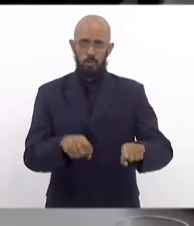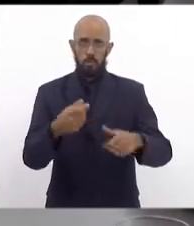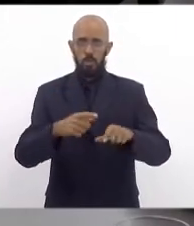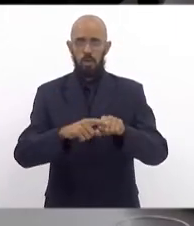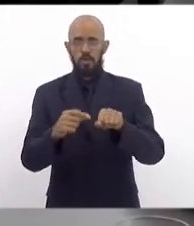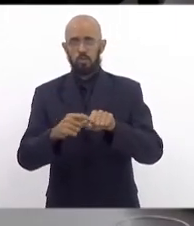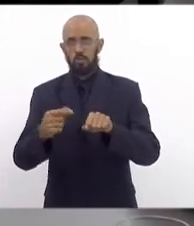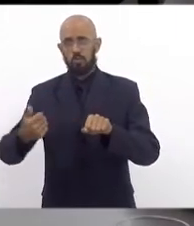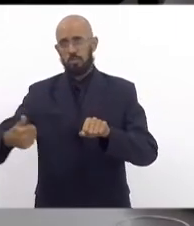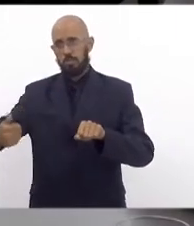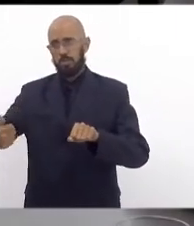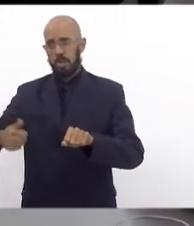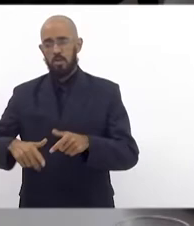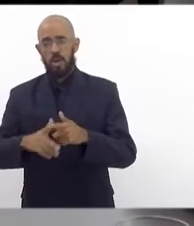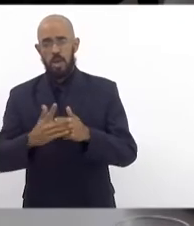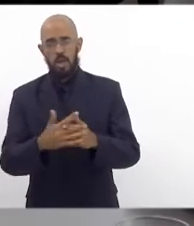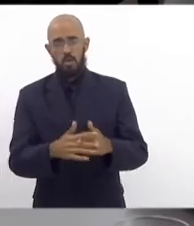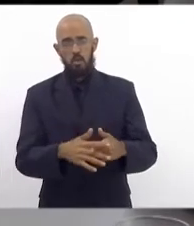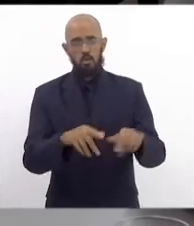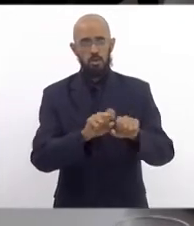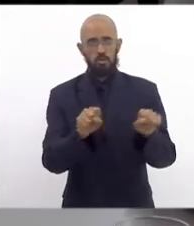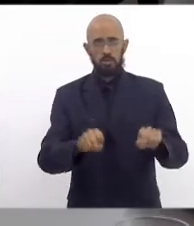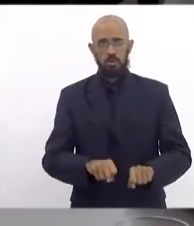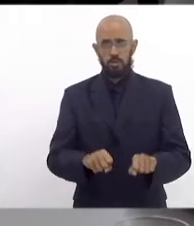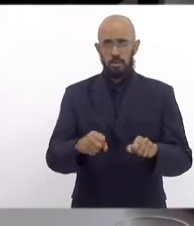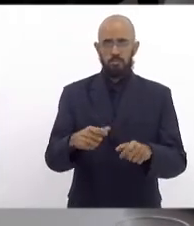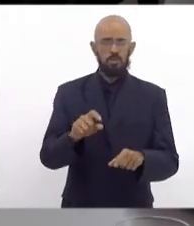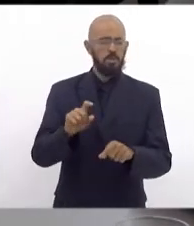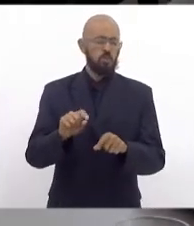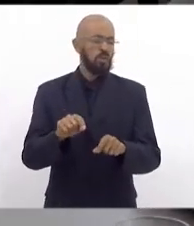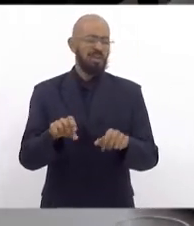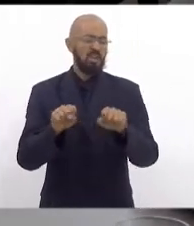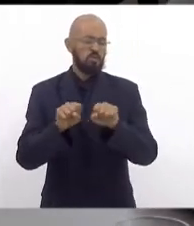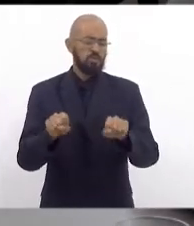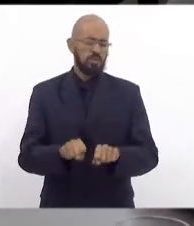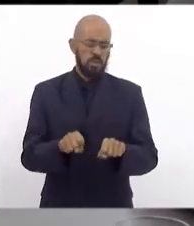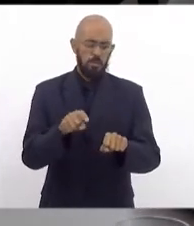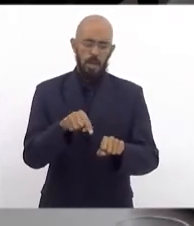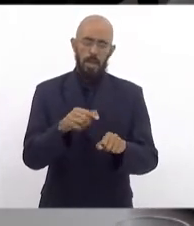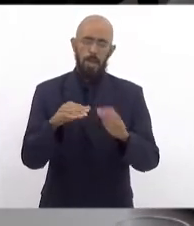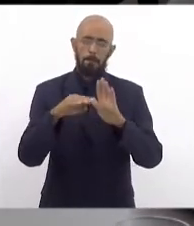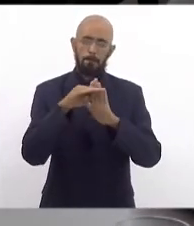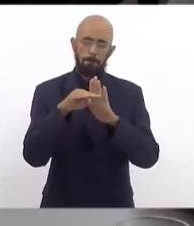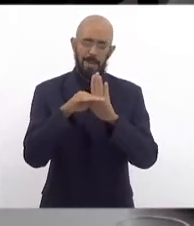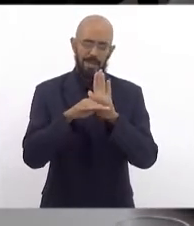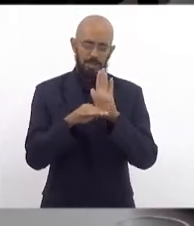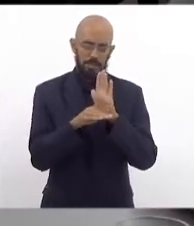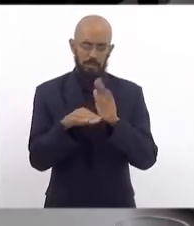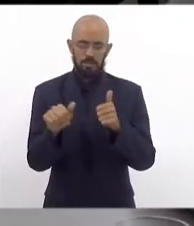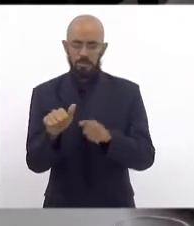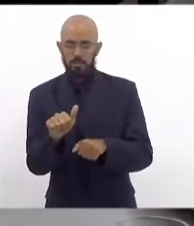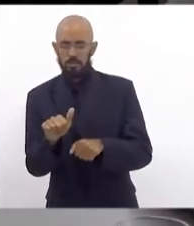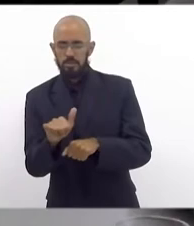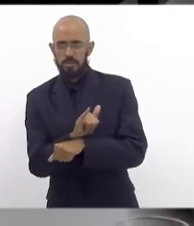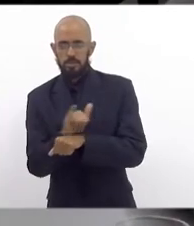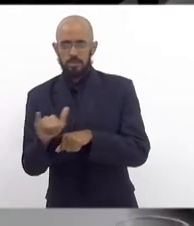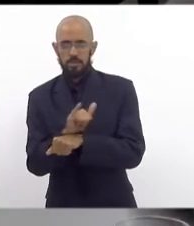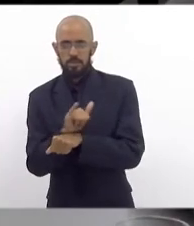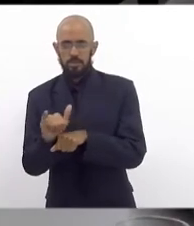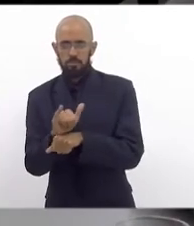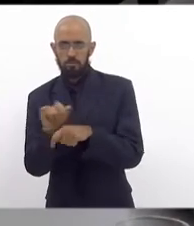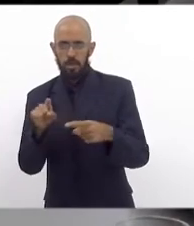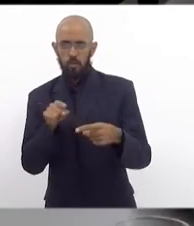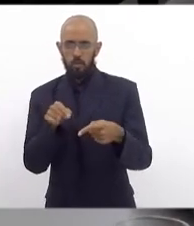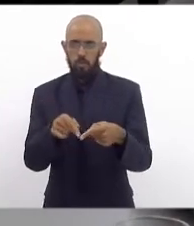primeiro regula o sistema e o que é o sistema sistema são partes que se articula para determinado objetivo